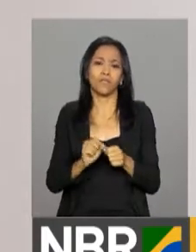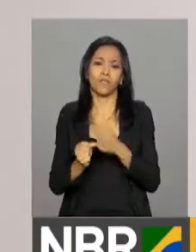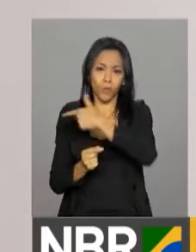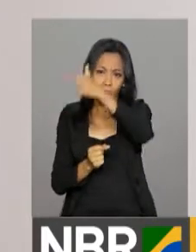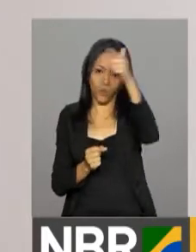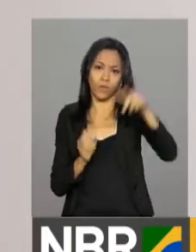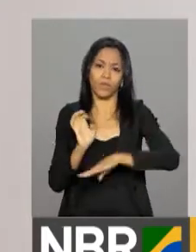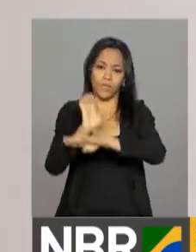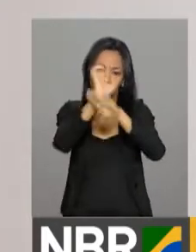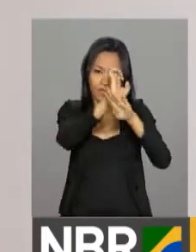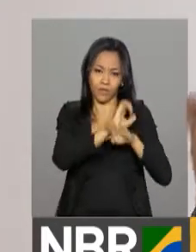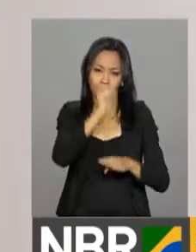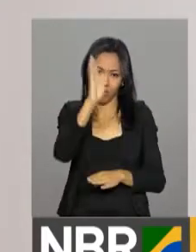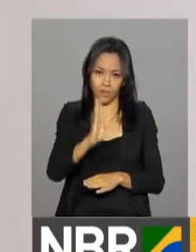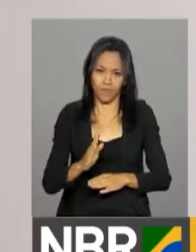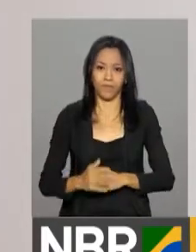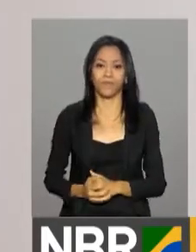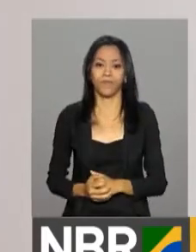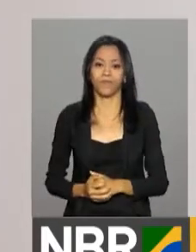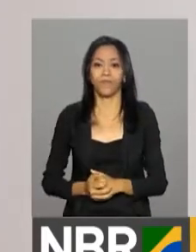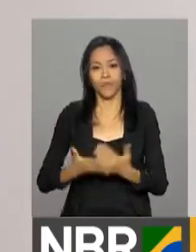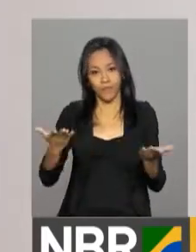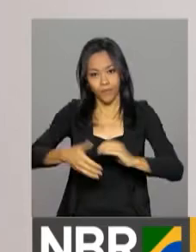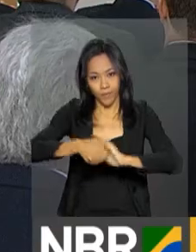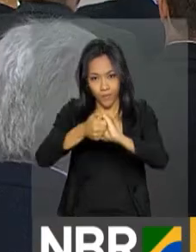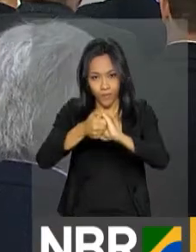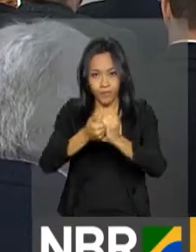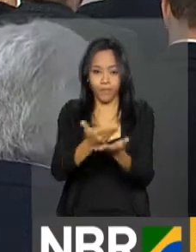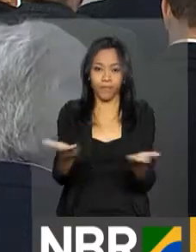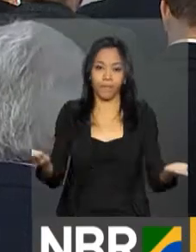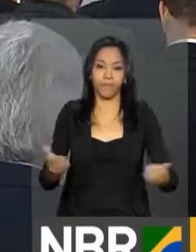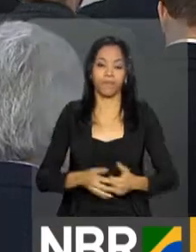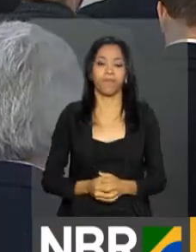da federação brasileira dos comprimentos